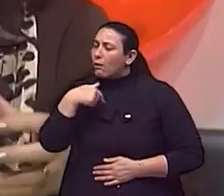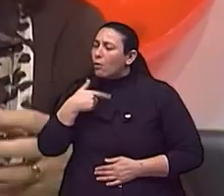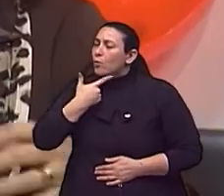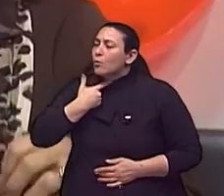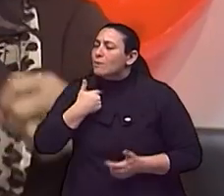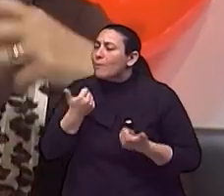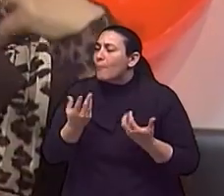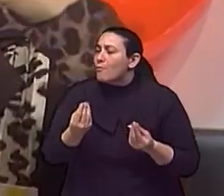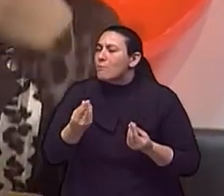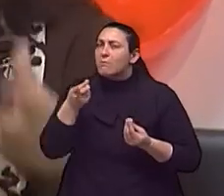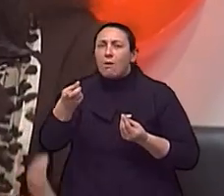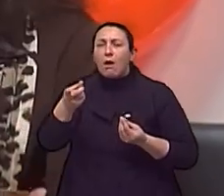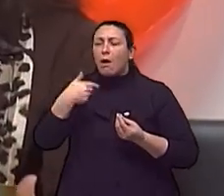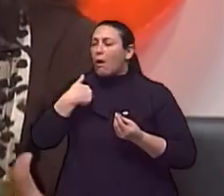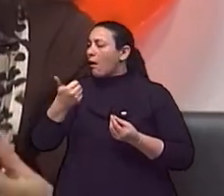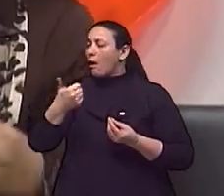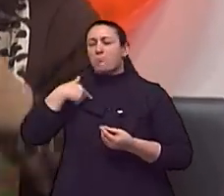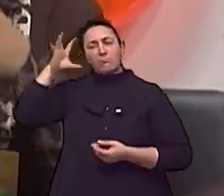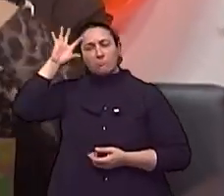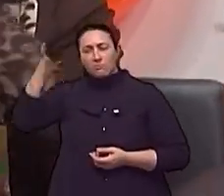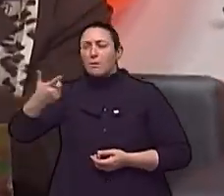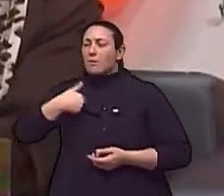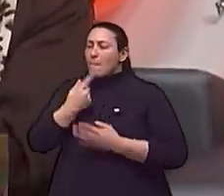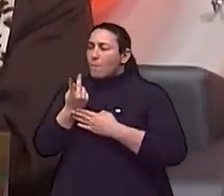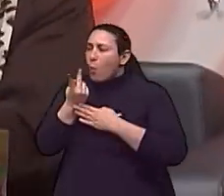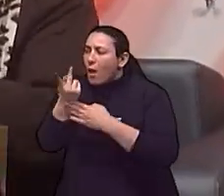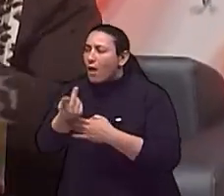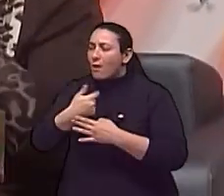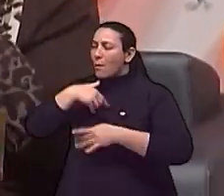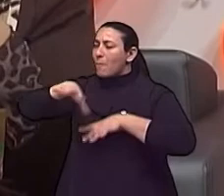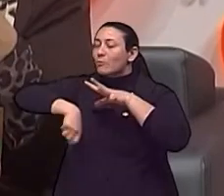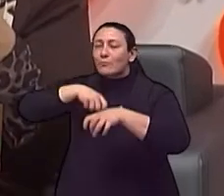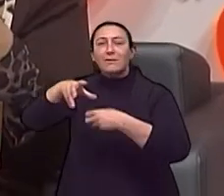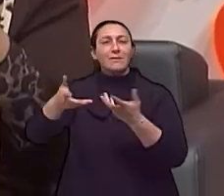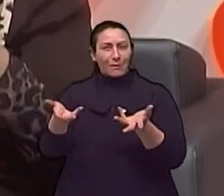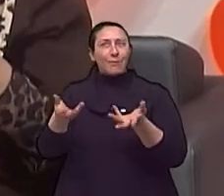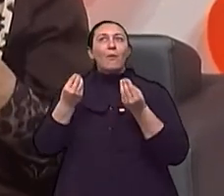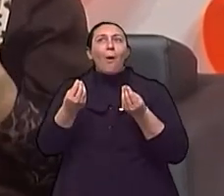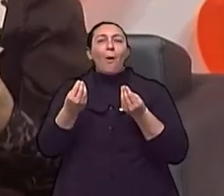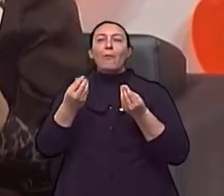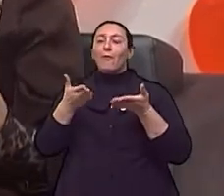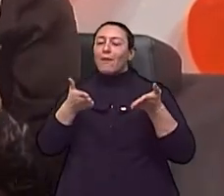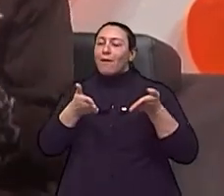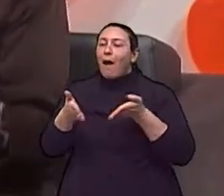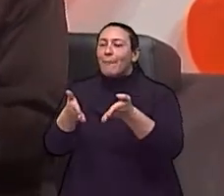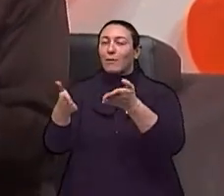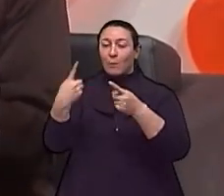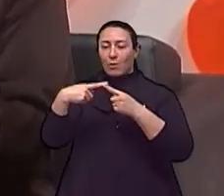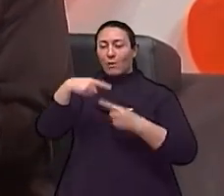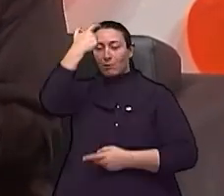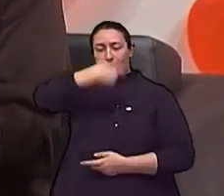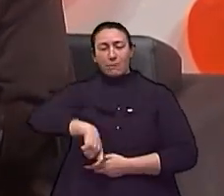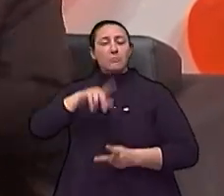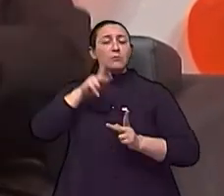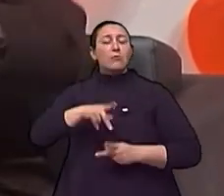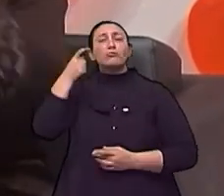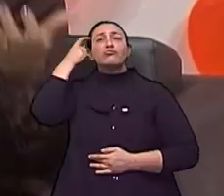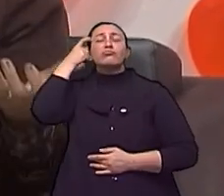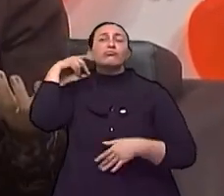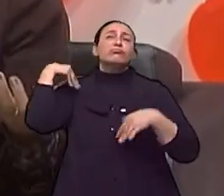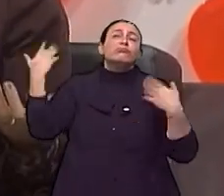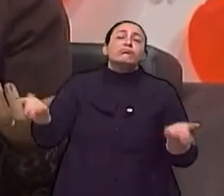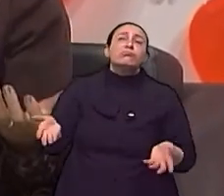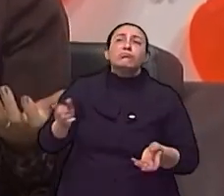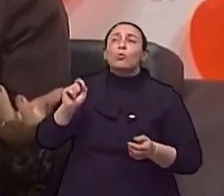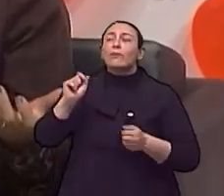instigou de quem era eu fui atrás de quem fez eu não falar um pouquinho desse caminho dessa dessa disponibilidade